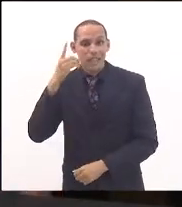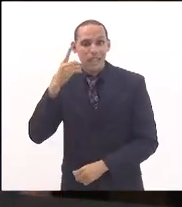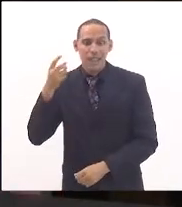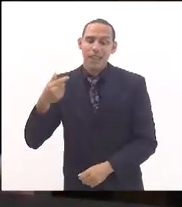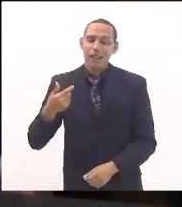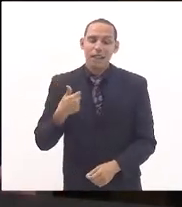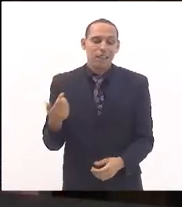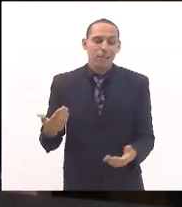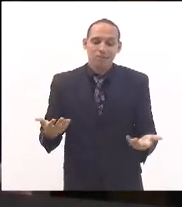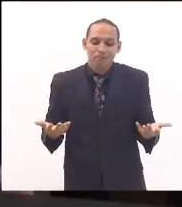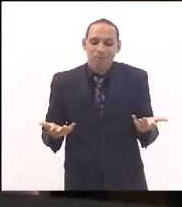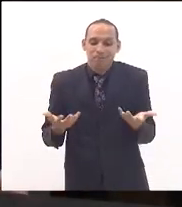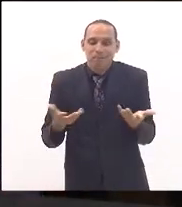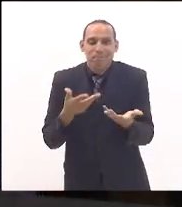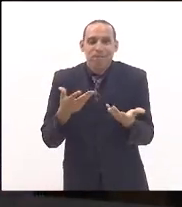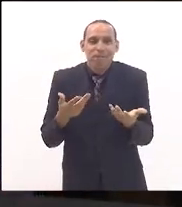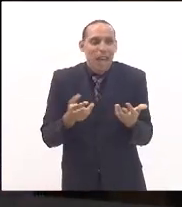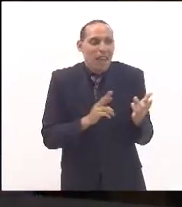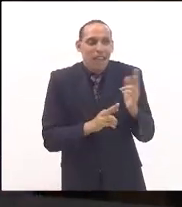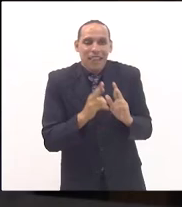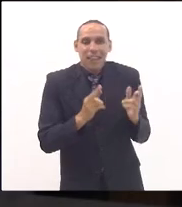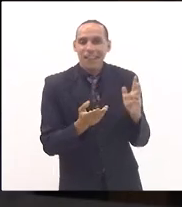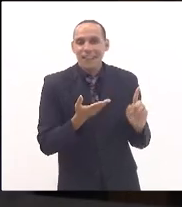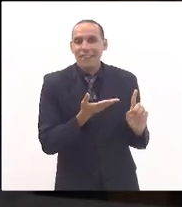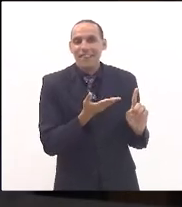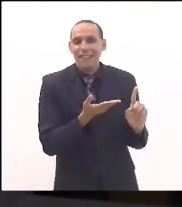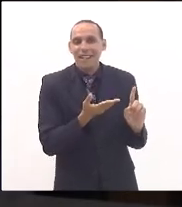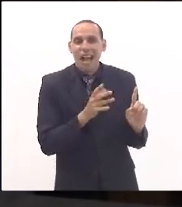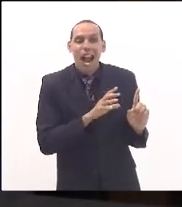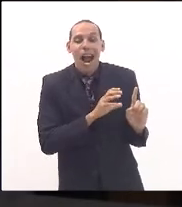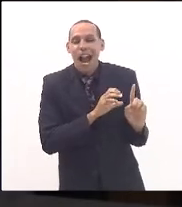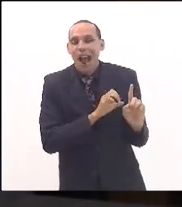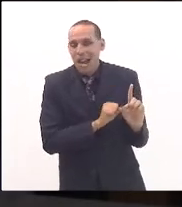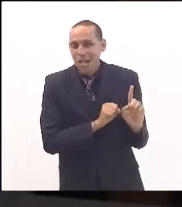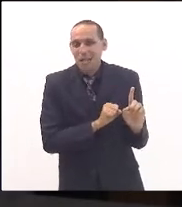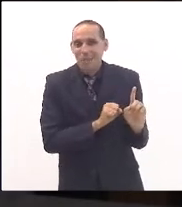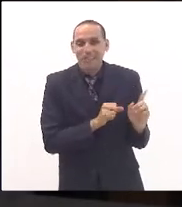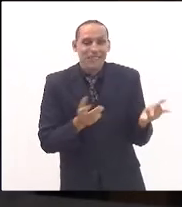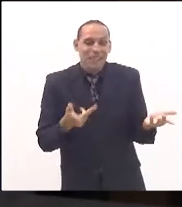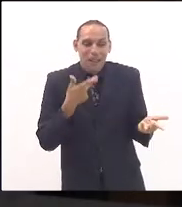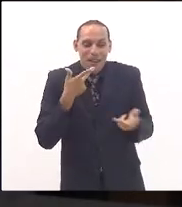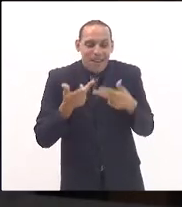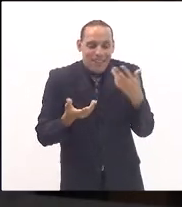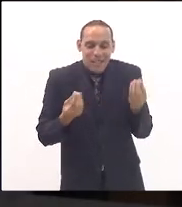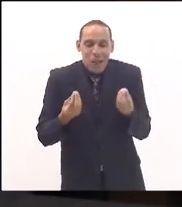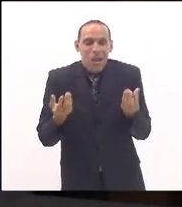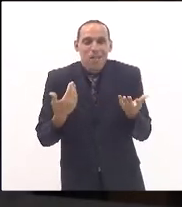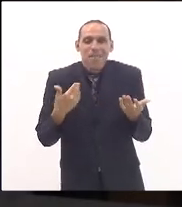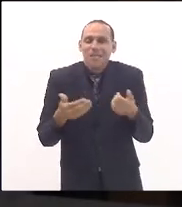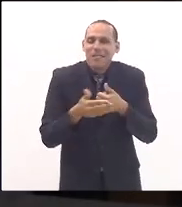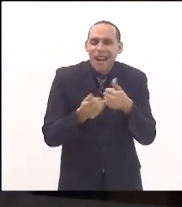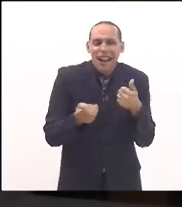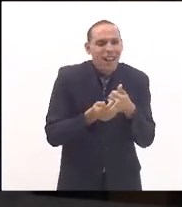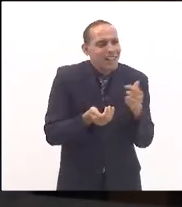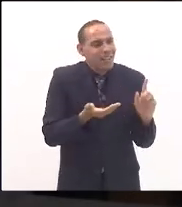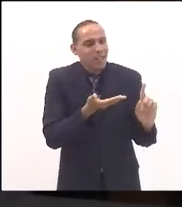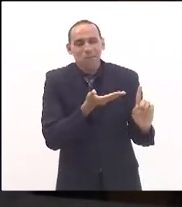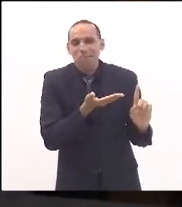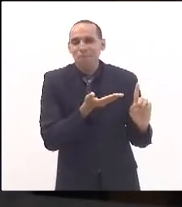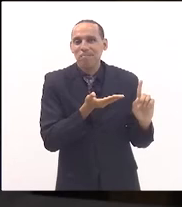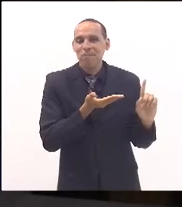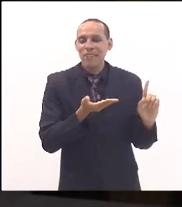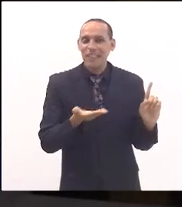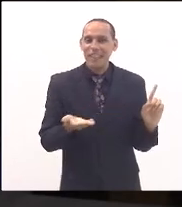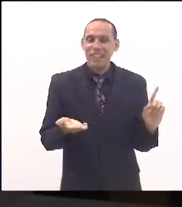eu sou suspeito Porque tem uma relação de amor com a Flávia de carinha muitos anos né